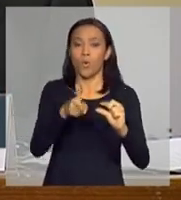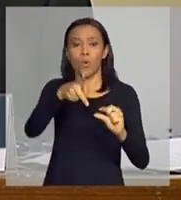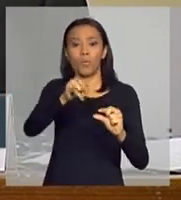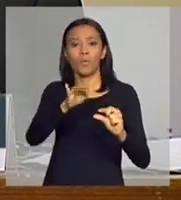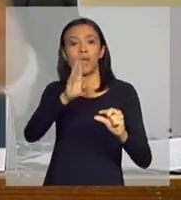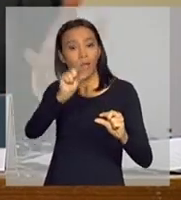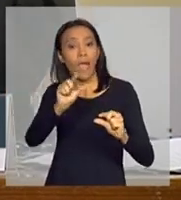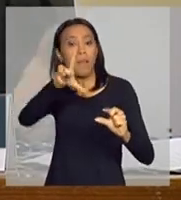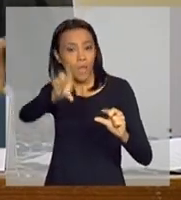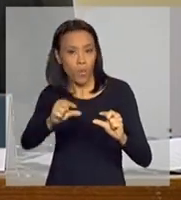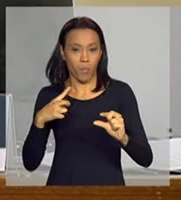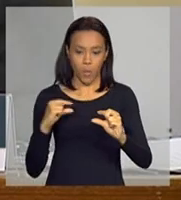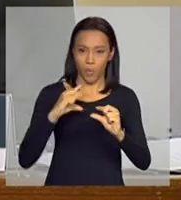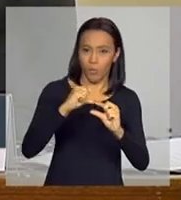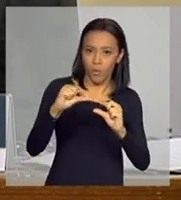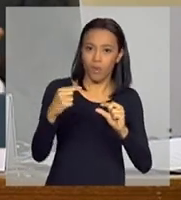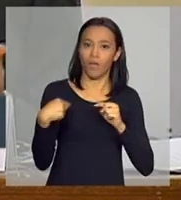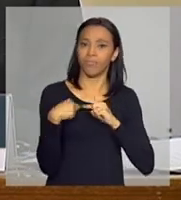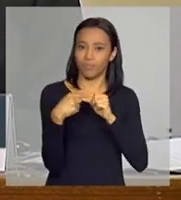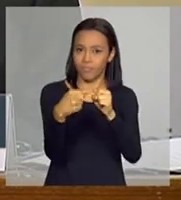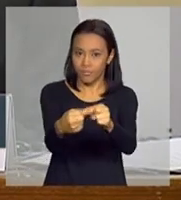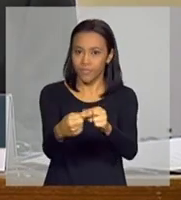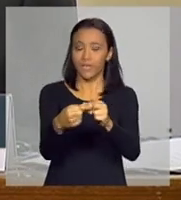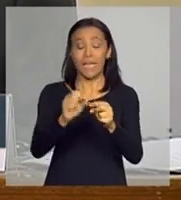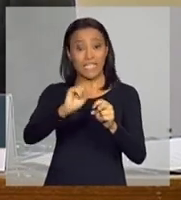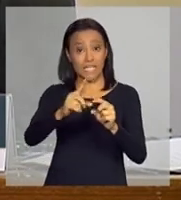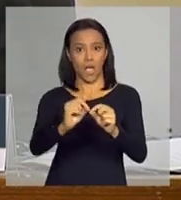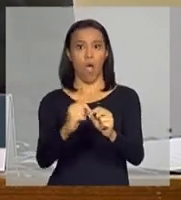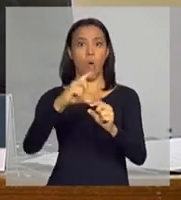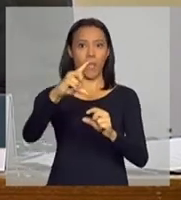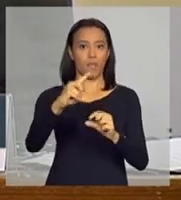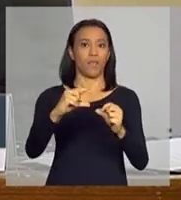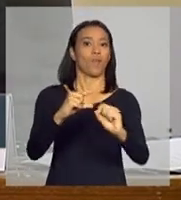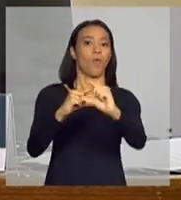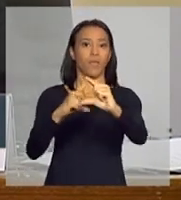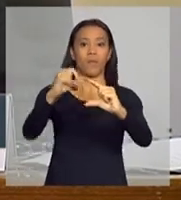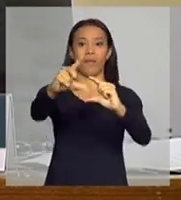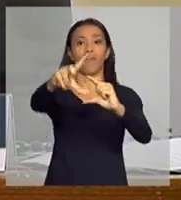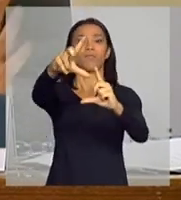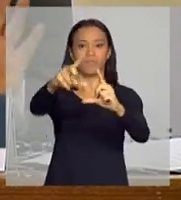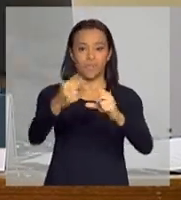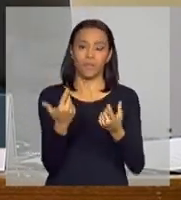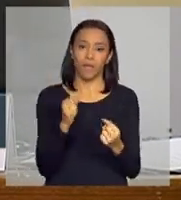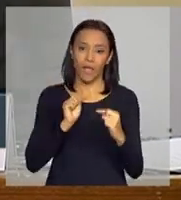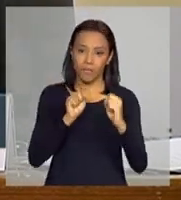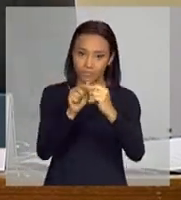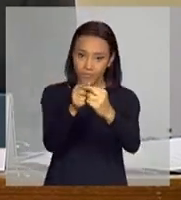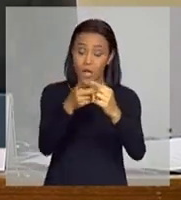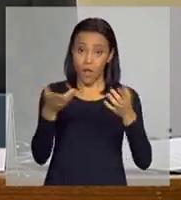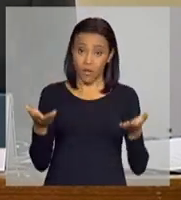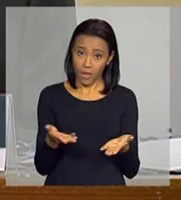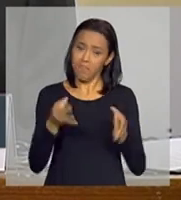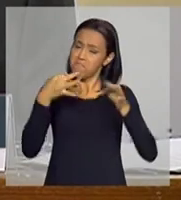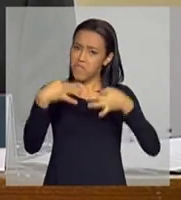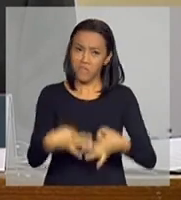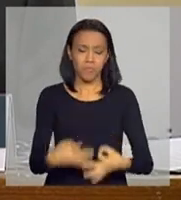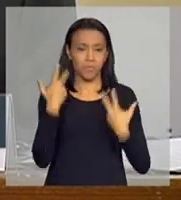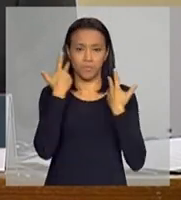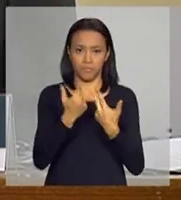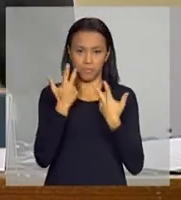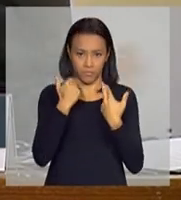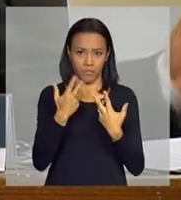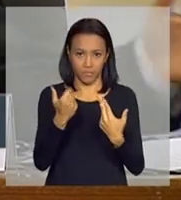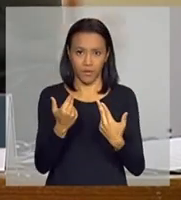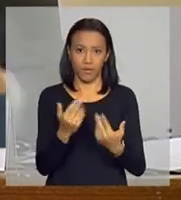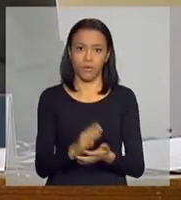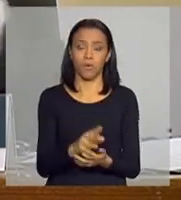né medida que ele cresce você carrega o resto a pagar maior Portanto ele está perfeitamente dentro da normalidade